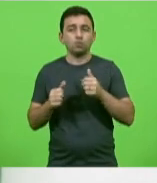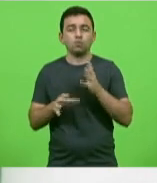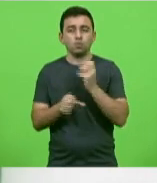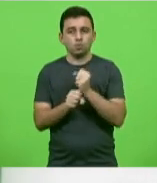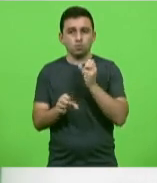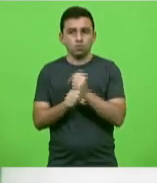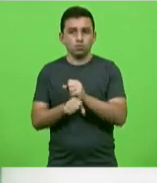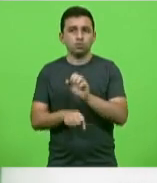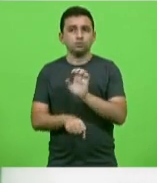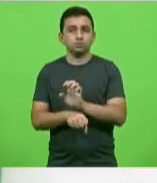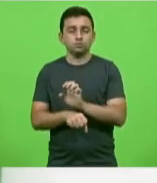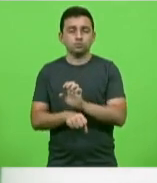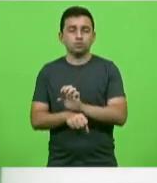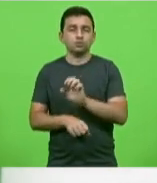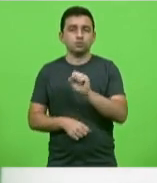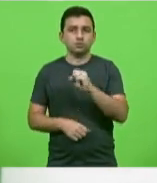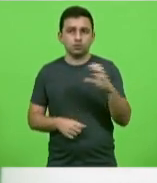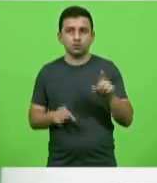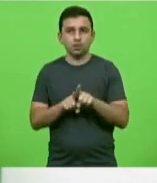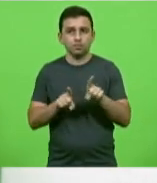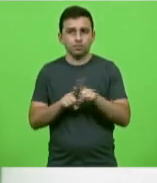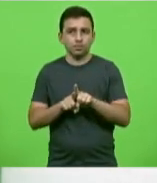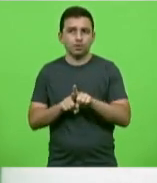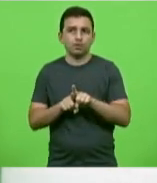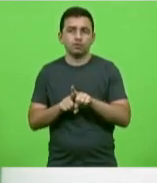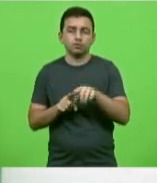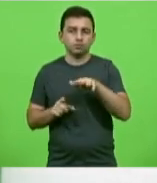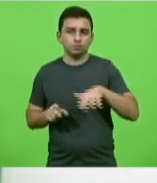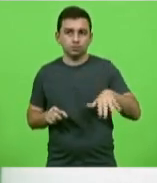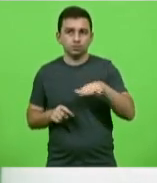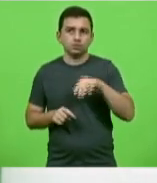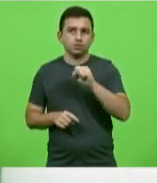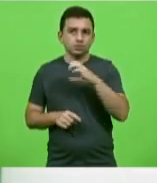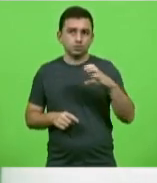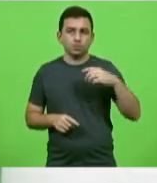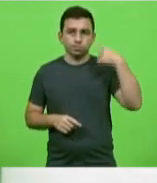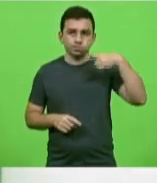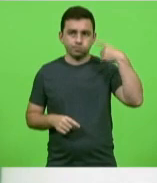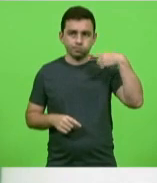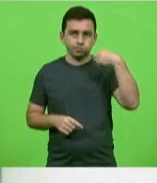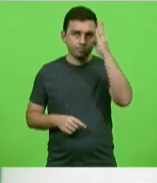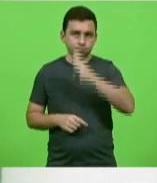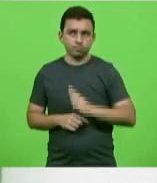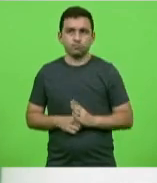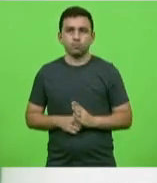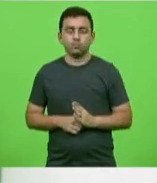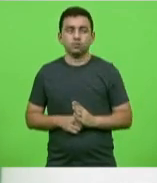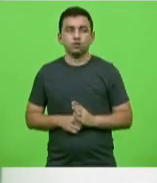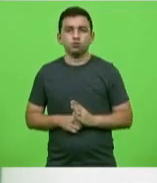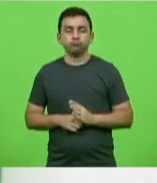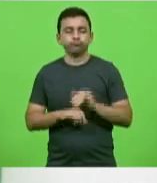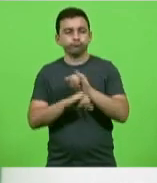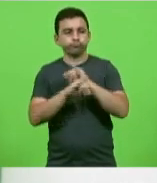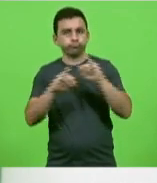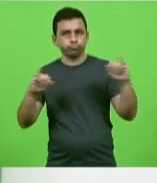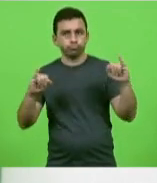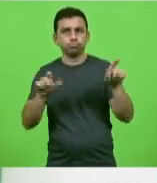Contas de Santa Catarina e o presidente da Seccional de Santa Catarina da Ordem dos Advogados do Brasil serão